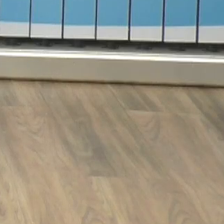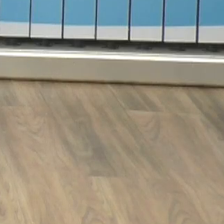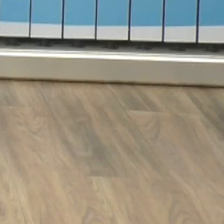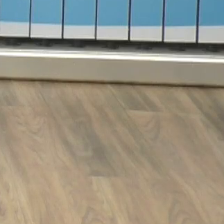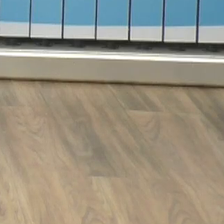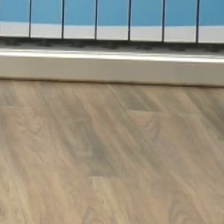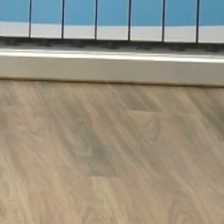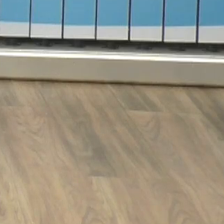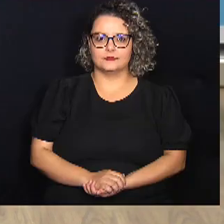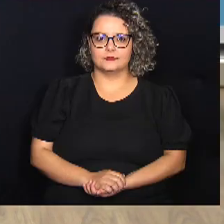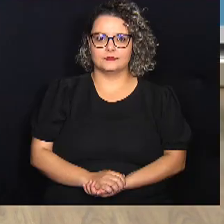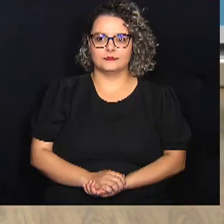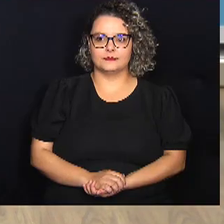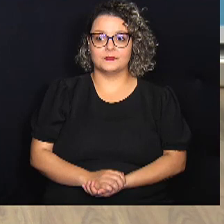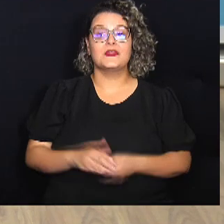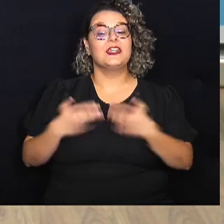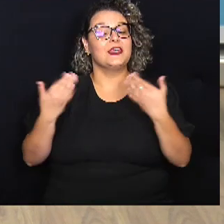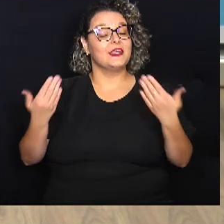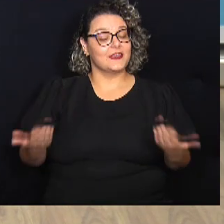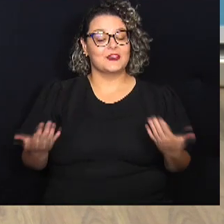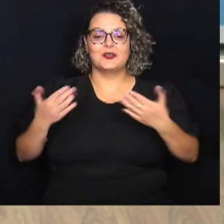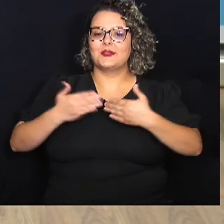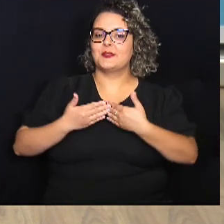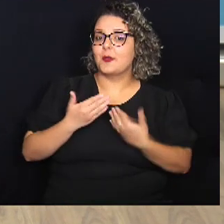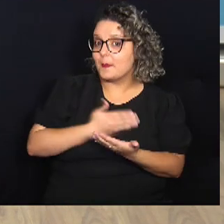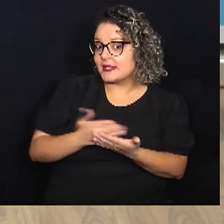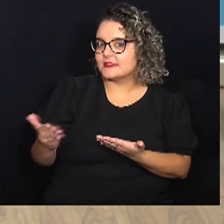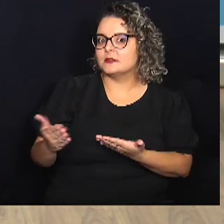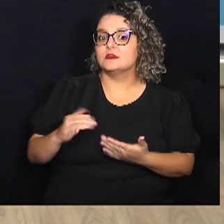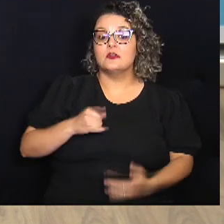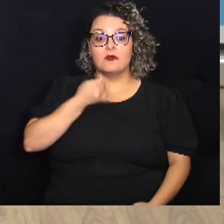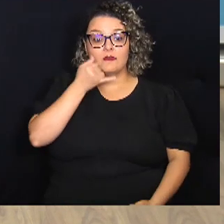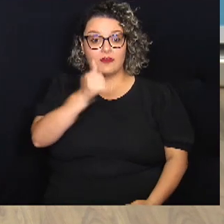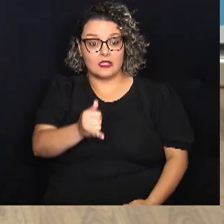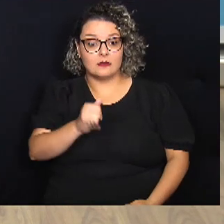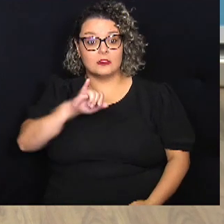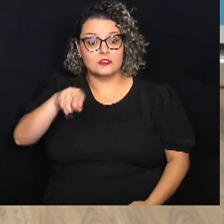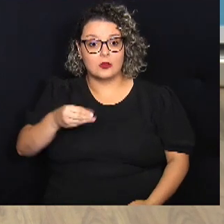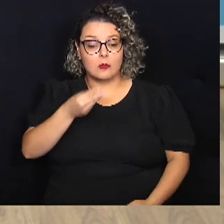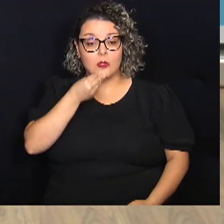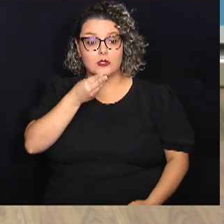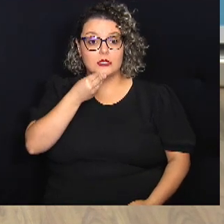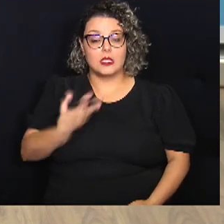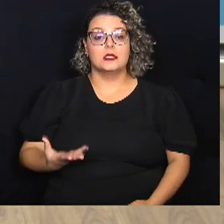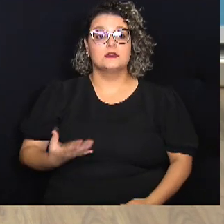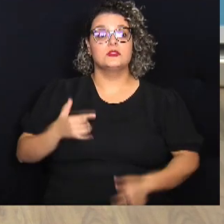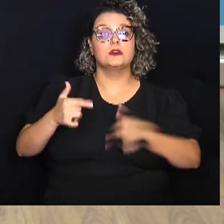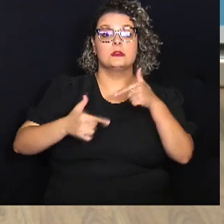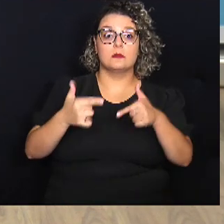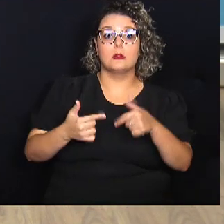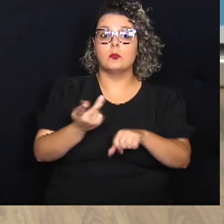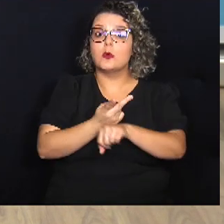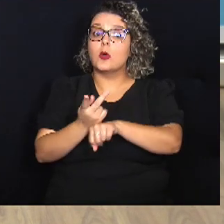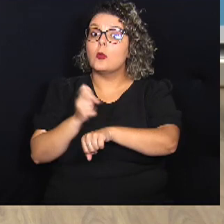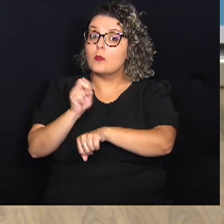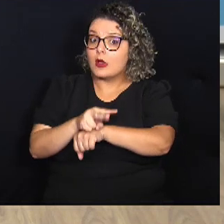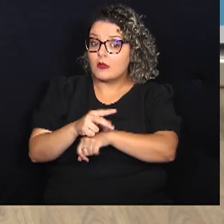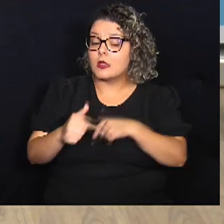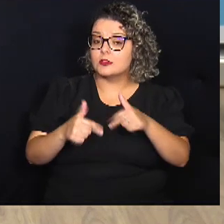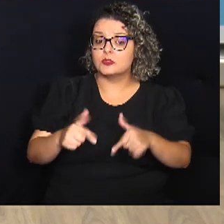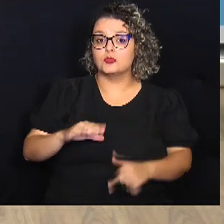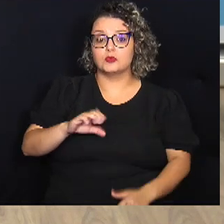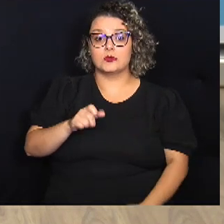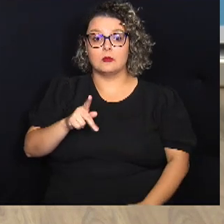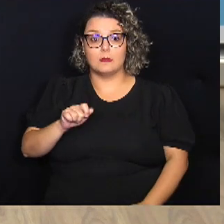E a gente abre a edição de hoje falando das oportunidades de trabalho para quem procura uma vaga de emprego. No CEPAT Campinas,